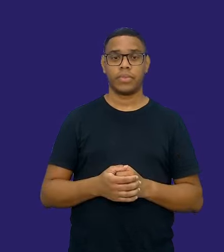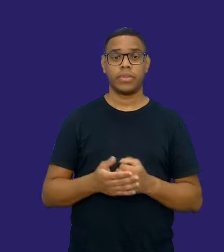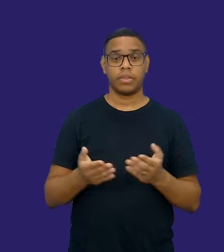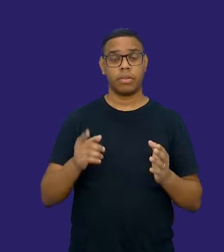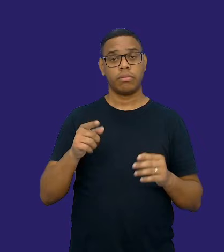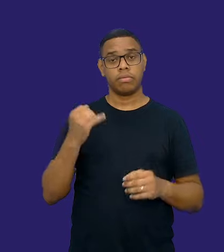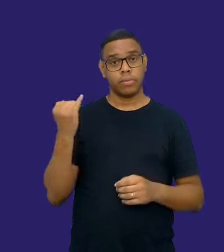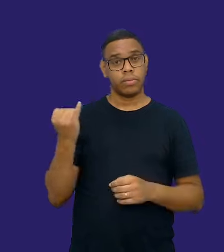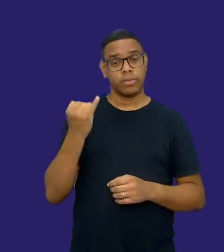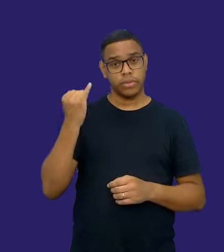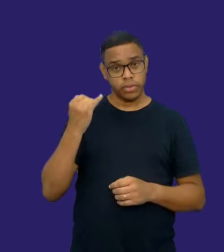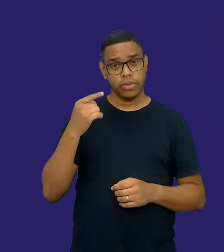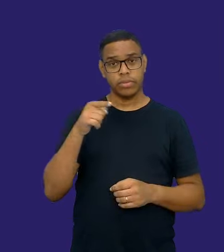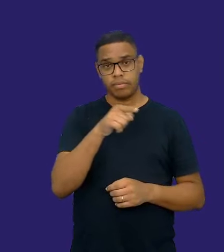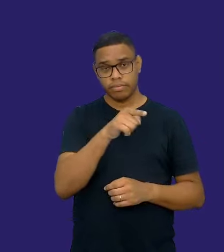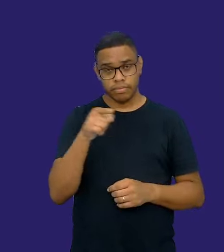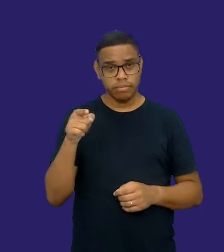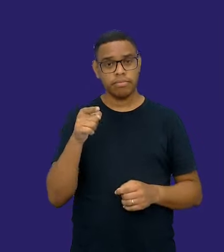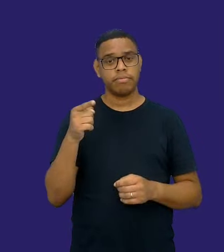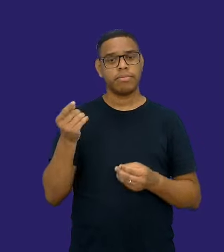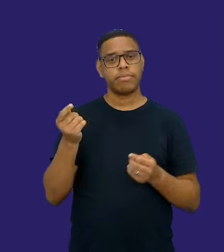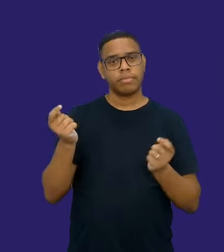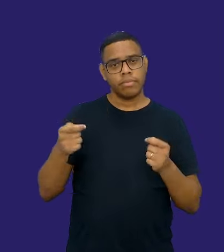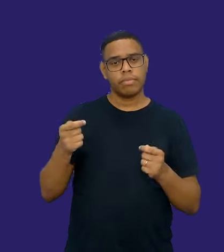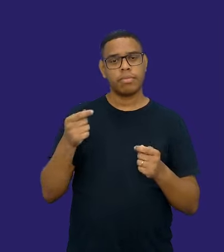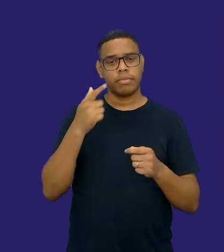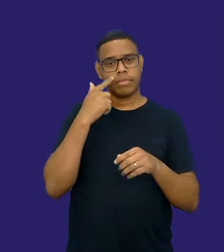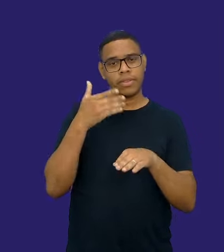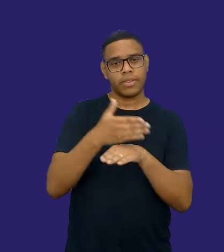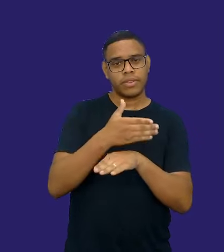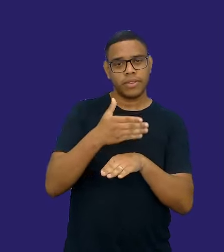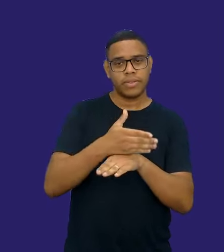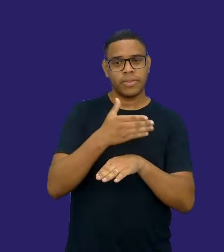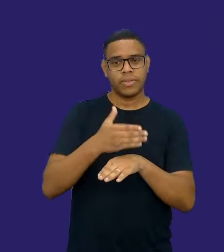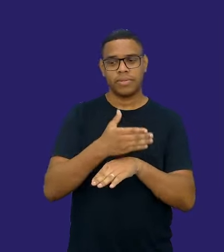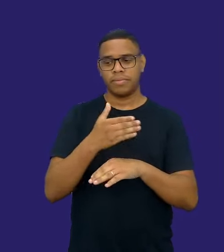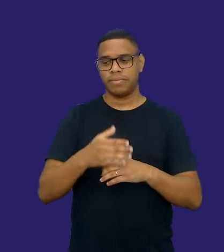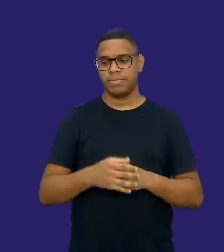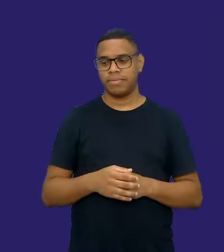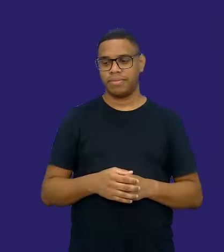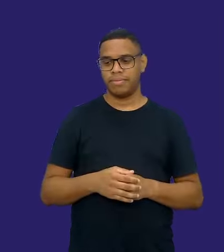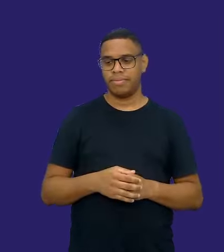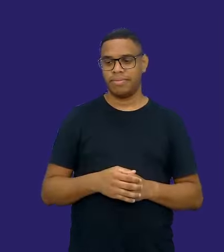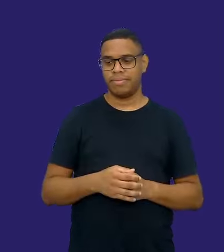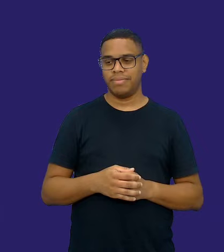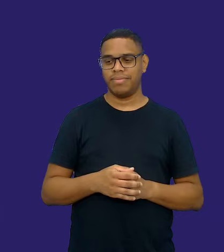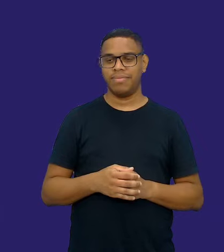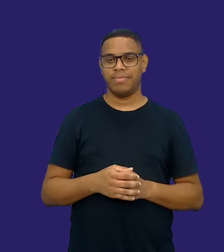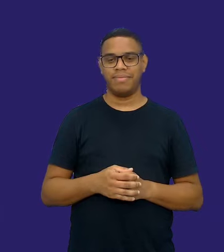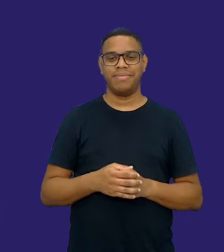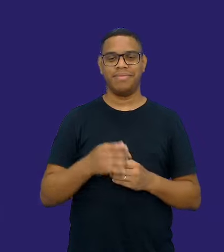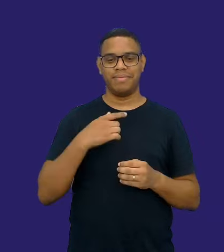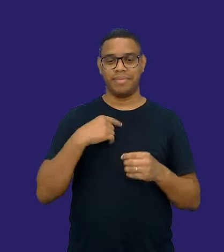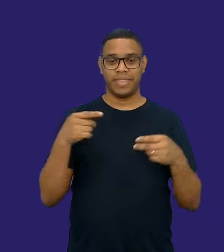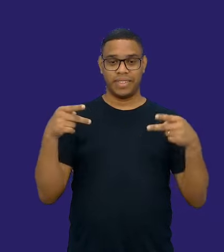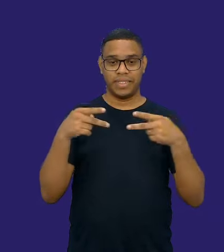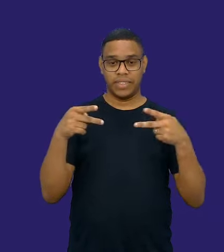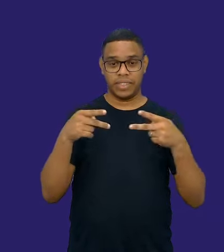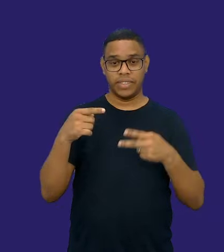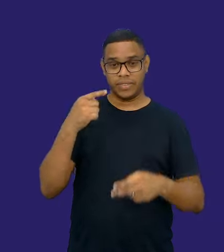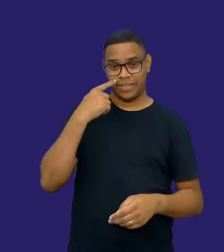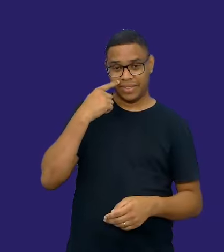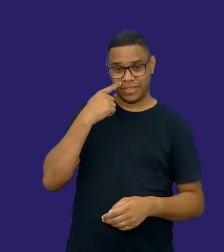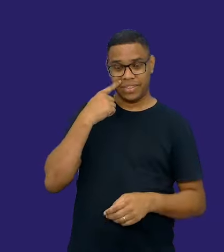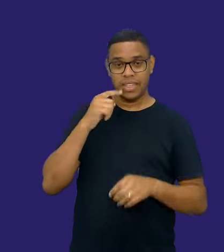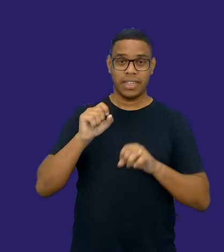é muito importante que vocês, né, possam acessar aqui o material. Nós temos um link aqui onde está